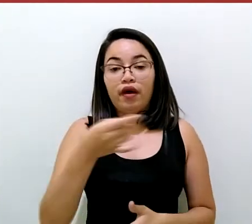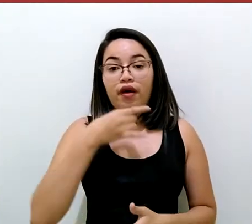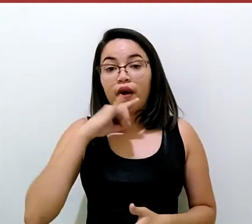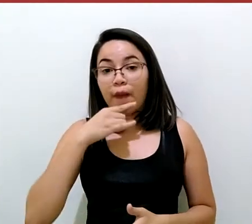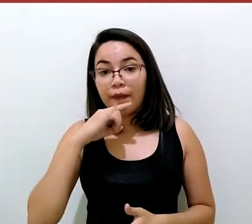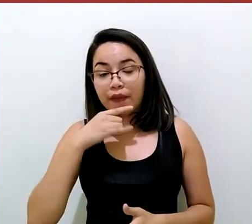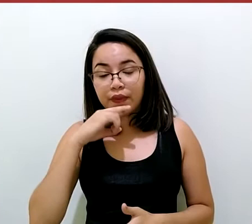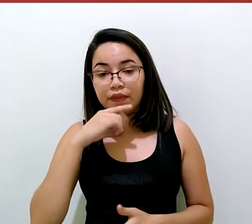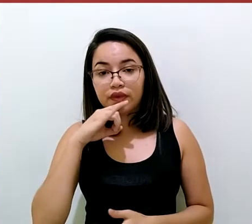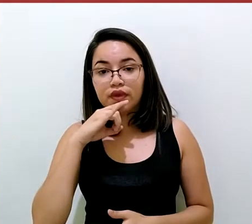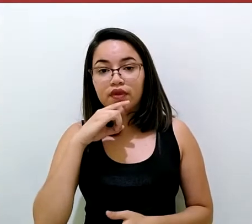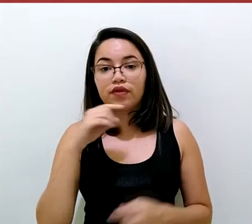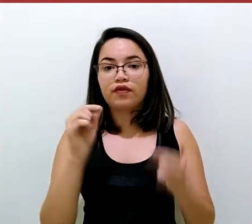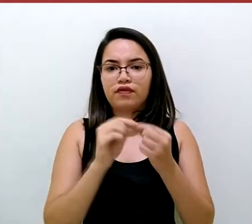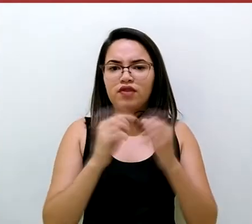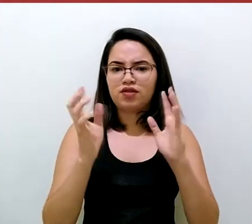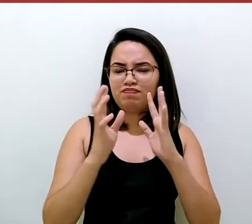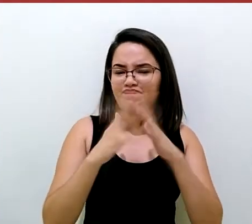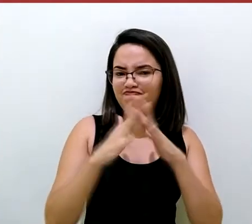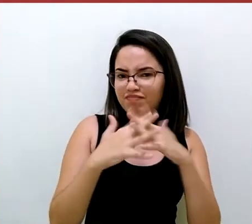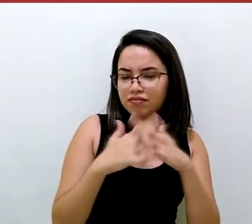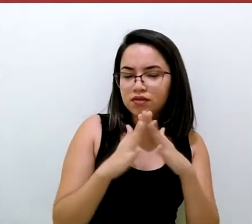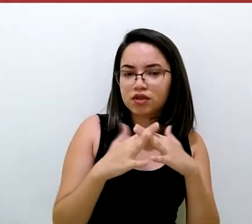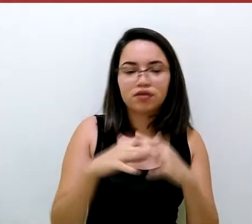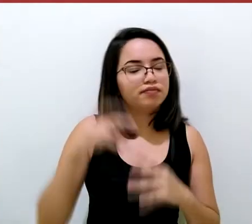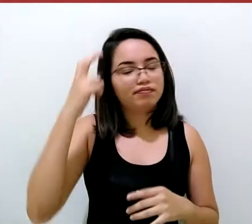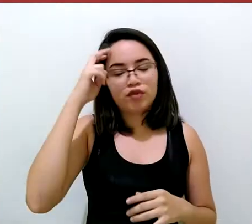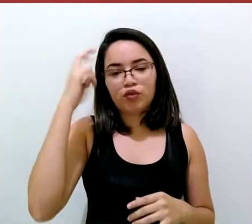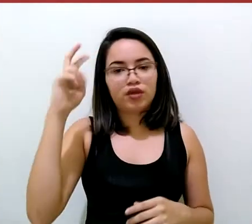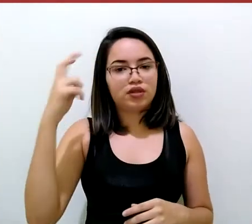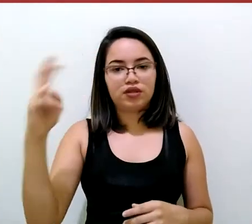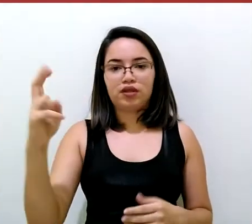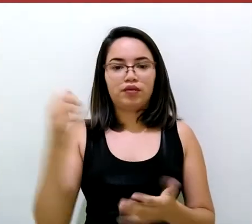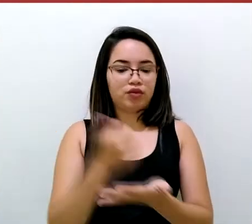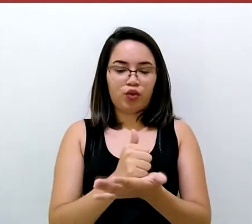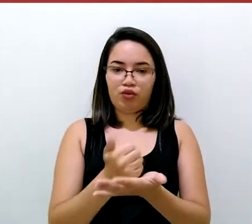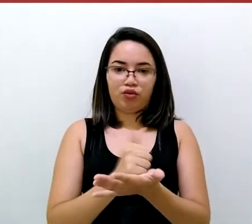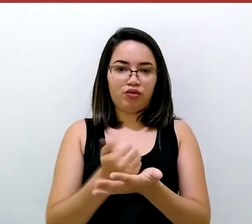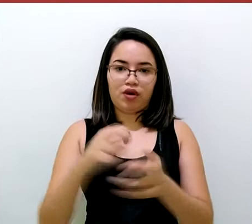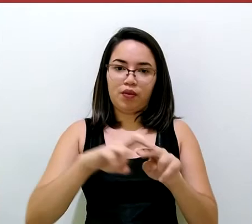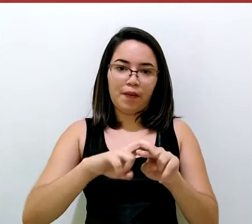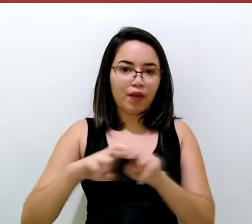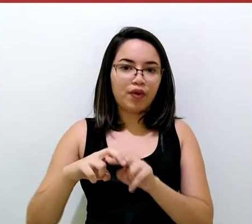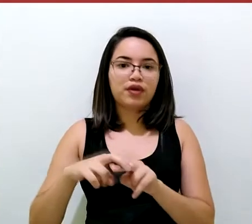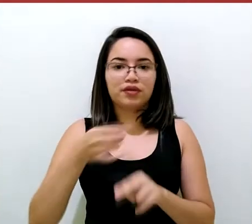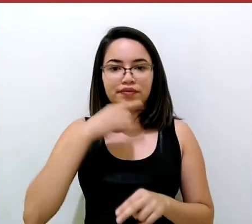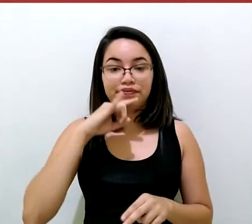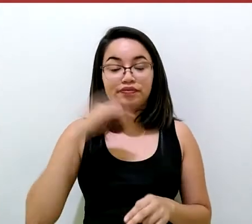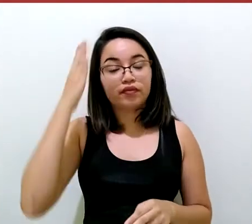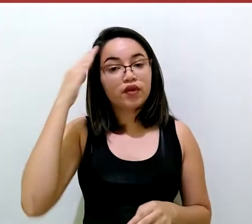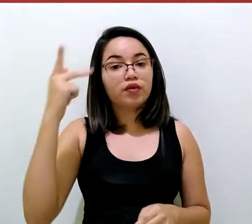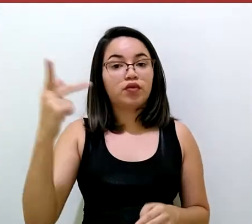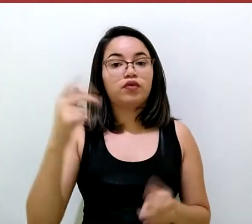a bebida fermentada provoca brigas, não é sábio deixar-se dominar por eles.